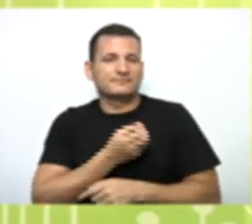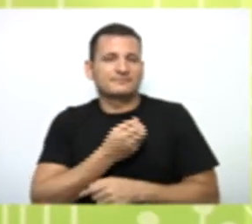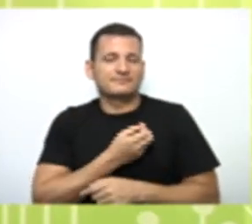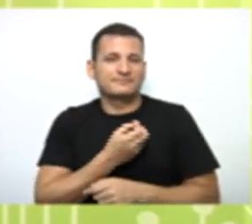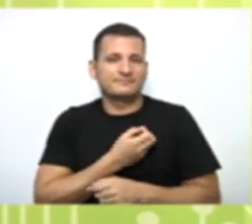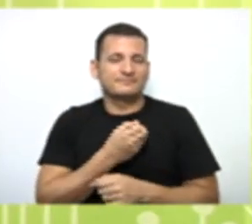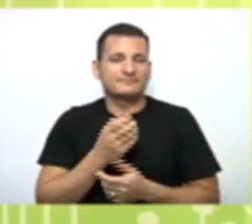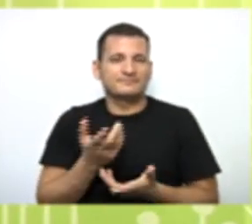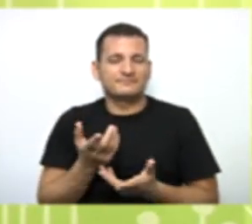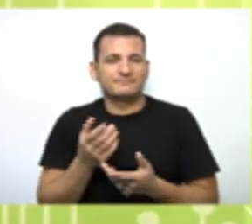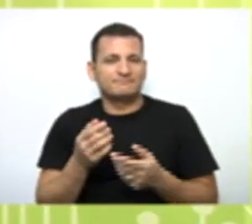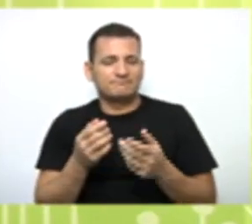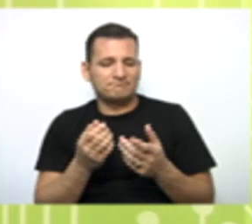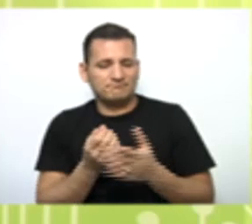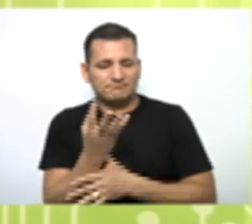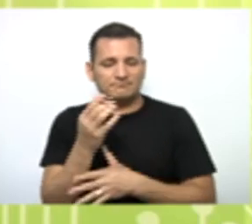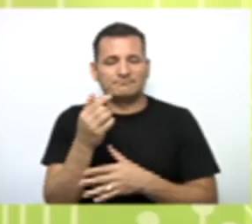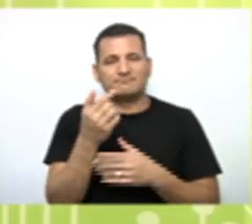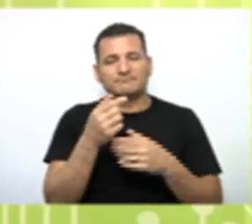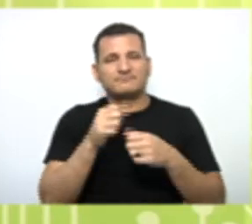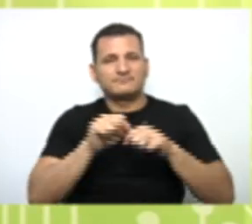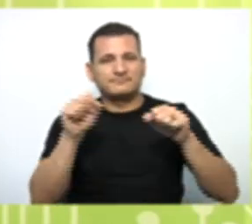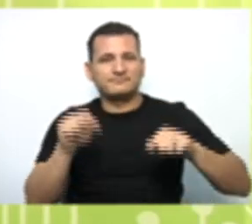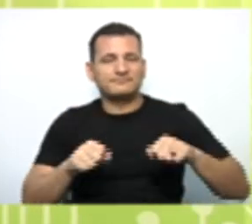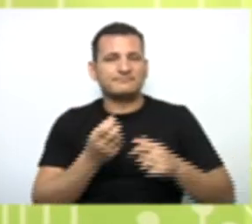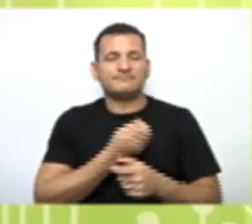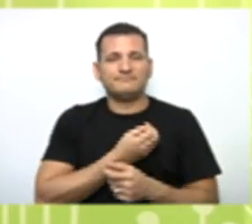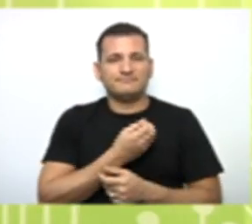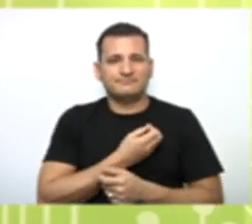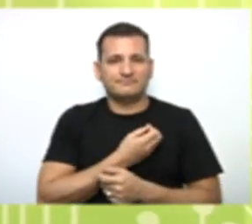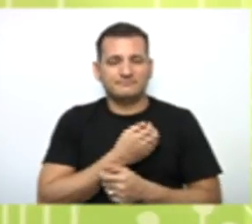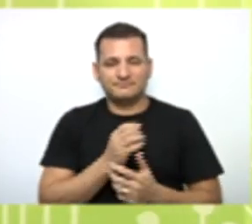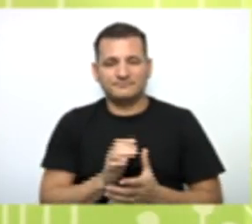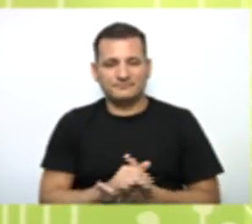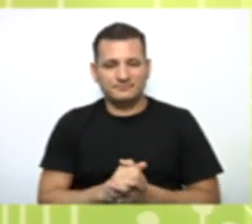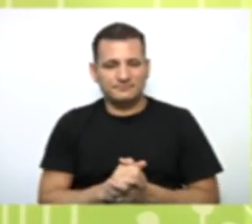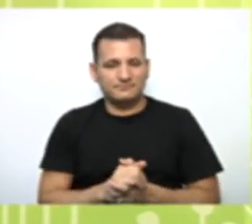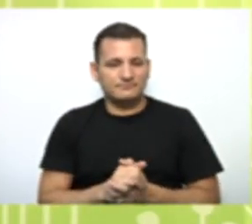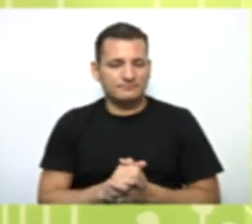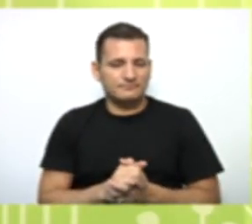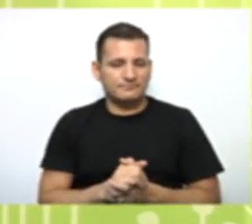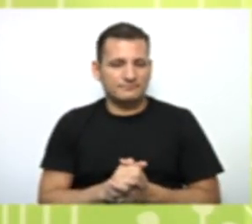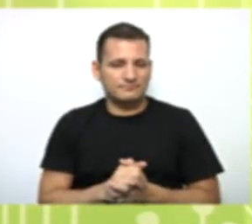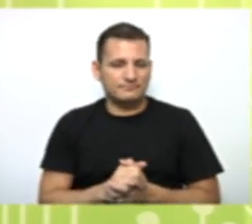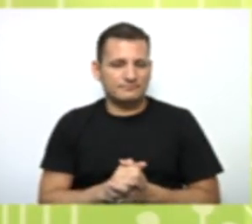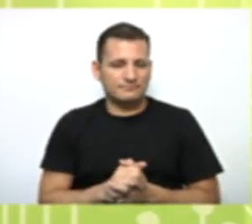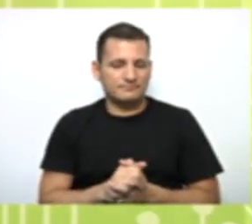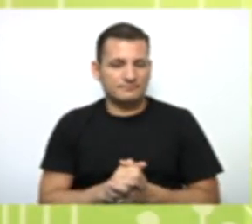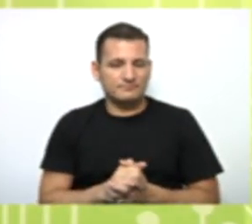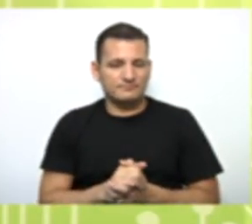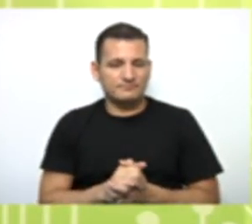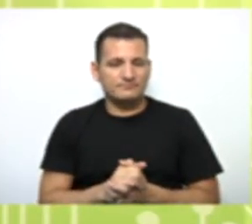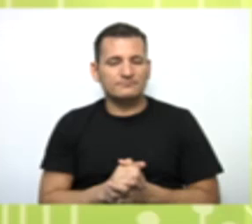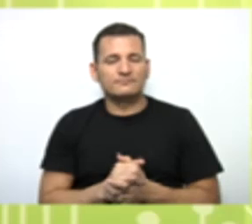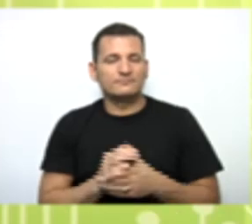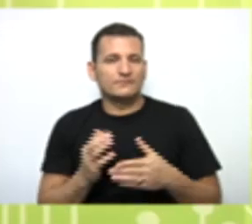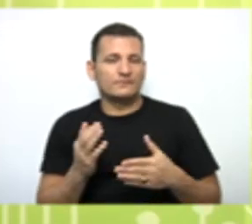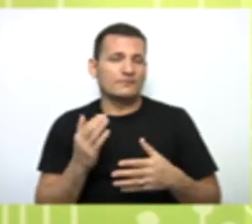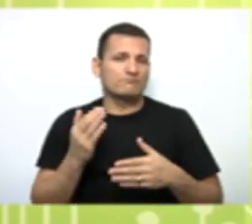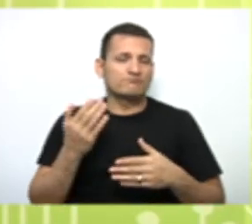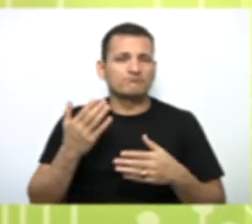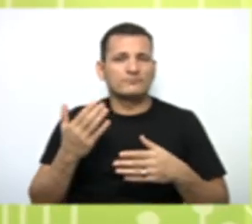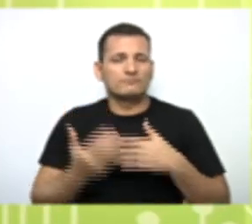vamos criar mecanismos, vamos criar números, né? E aí foi a